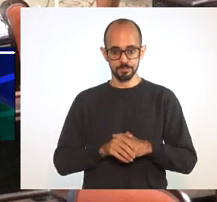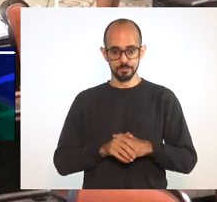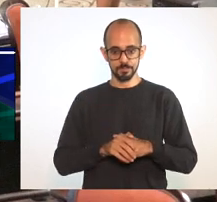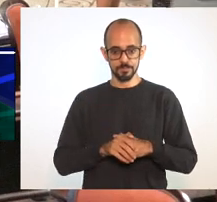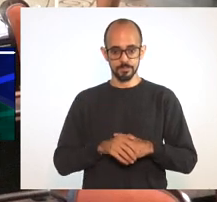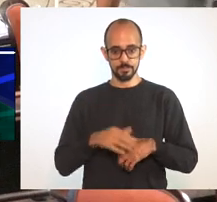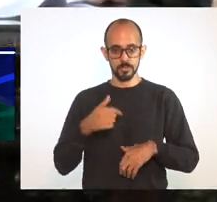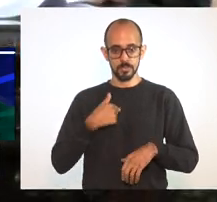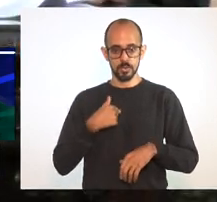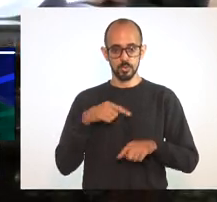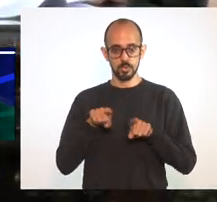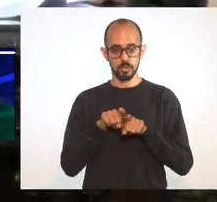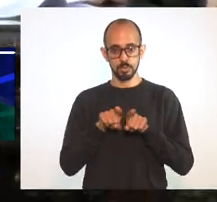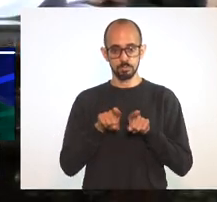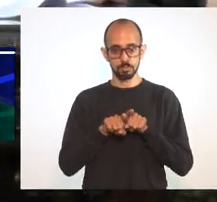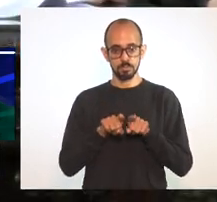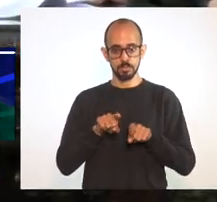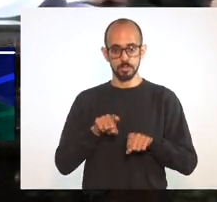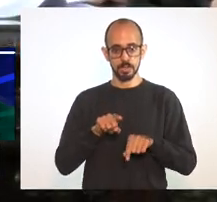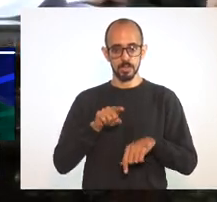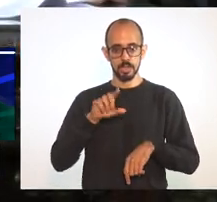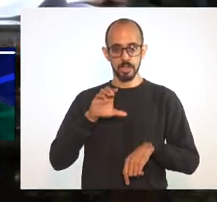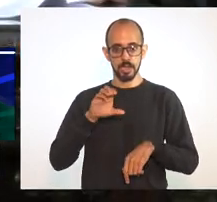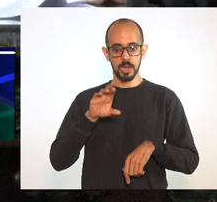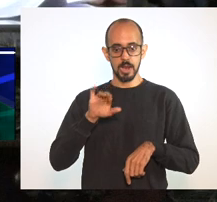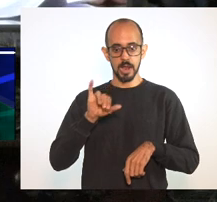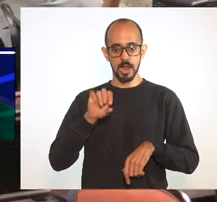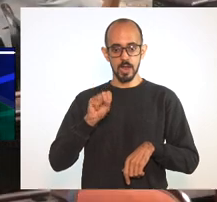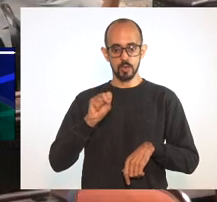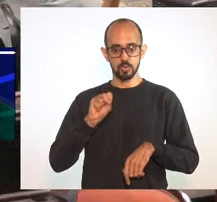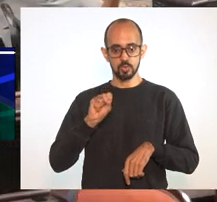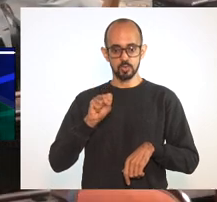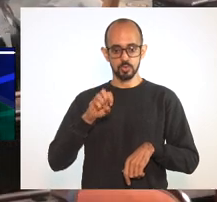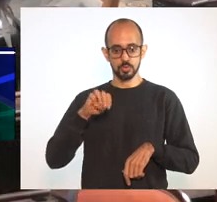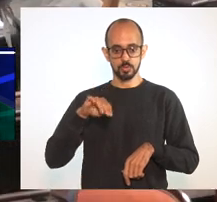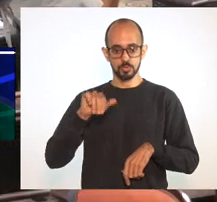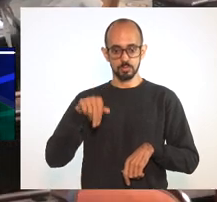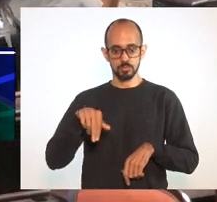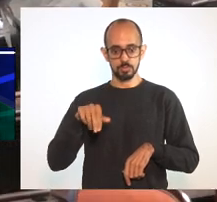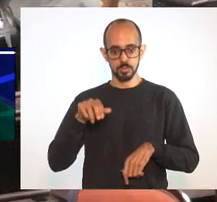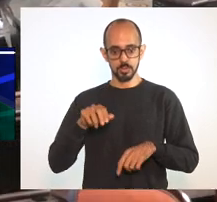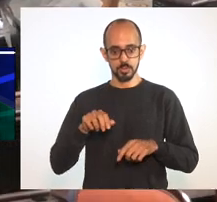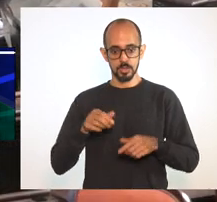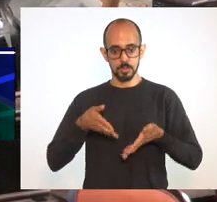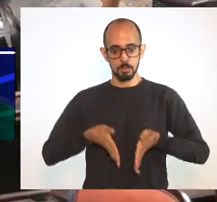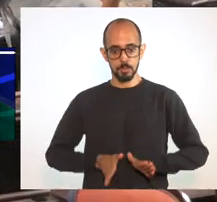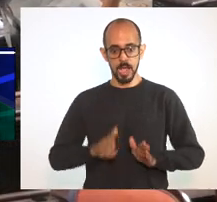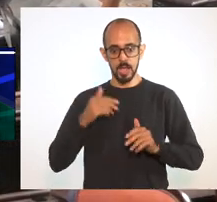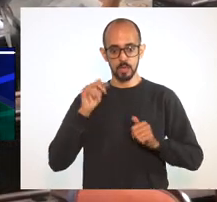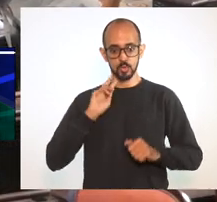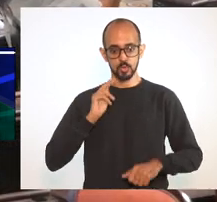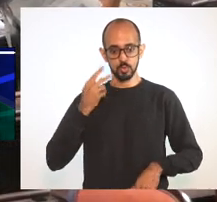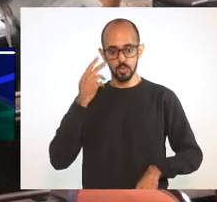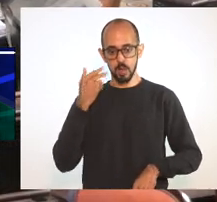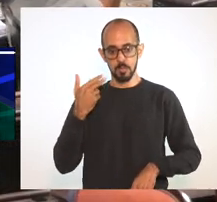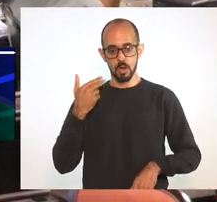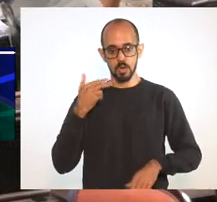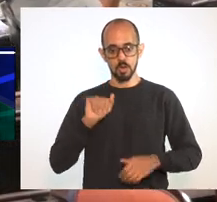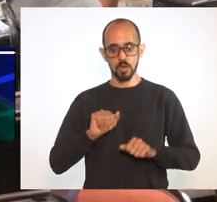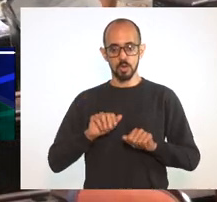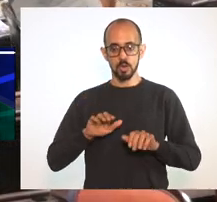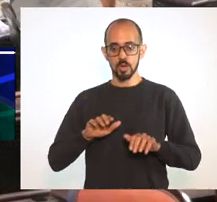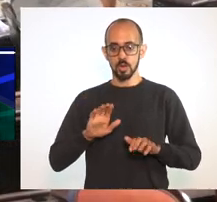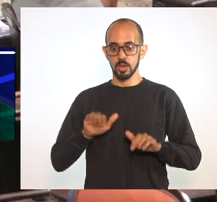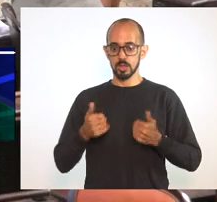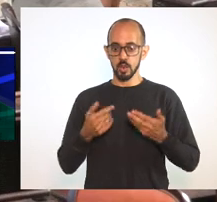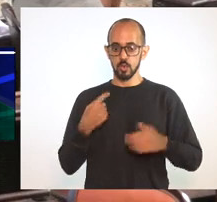Carlos Mink. Ok. Então, o meu projeto, o outro dele, parto humanizado. Senhor presidente, nós